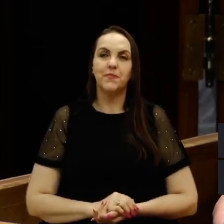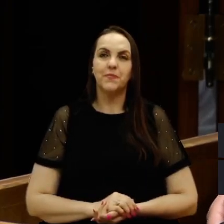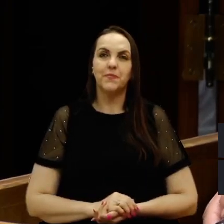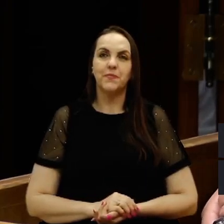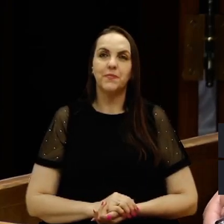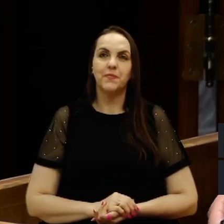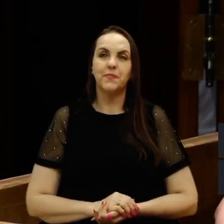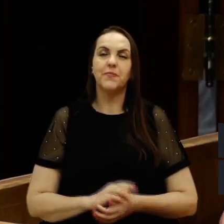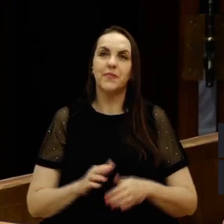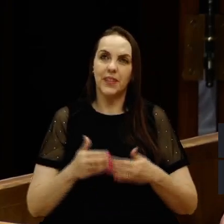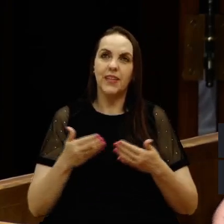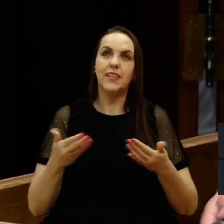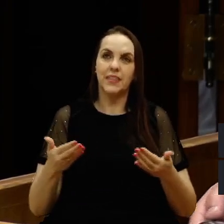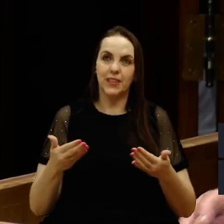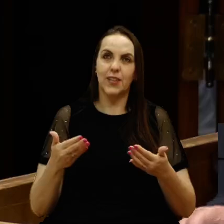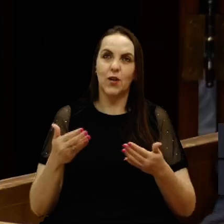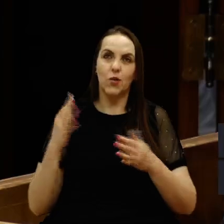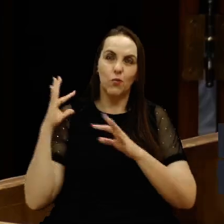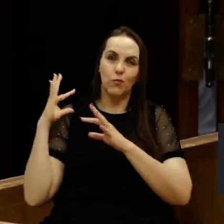Então, eu quero fazer uma